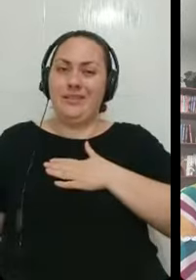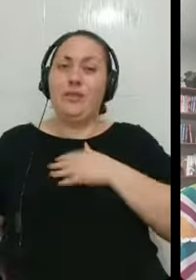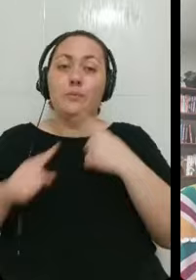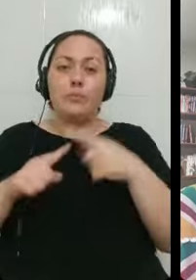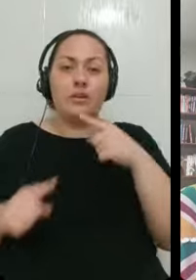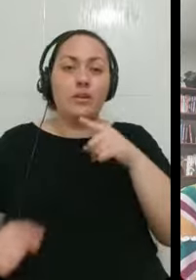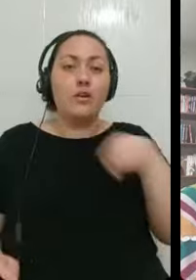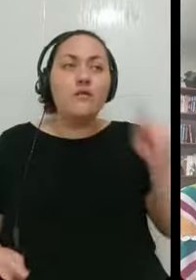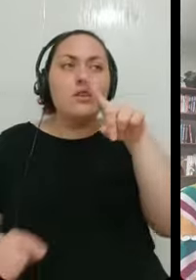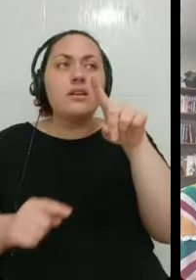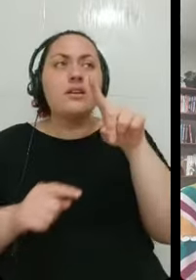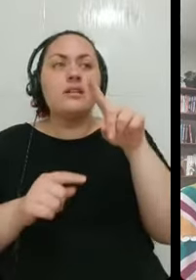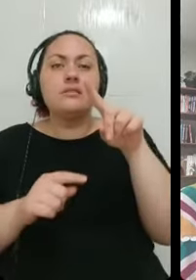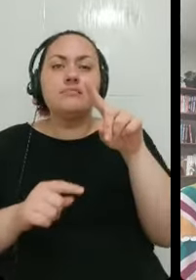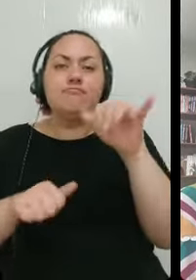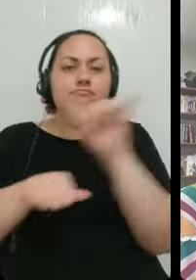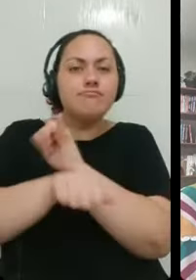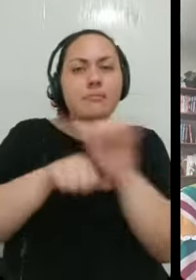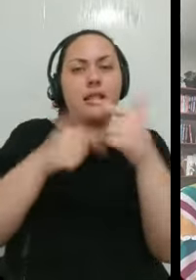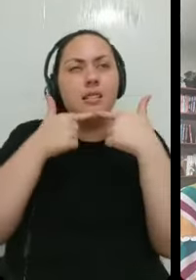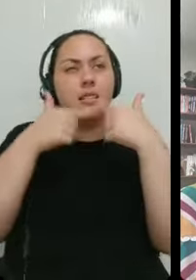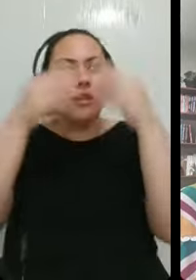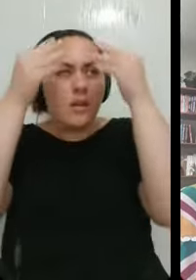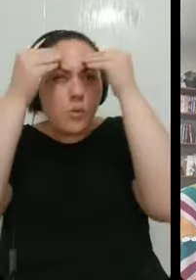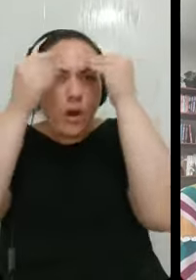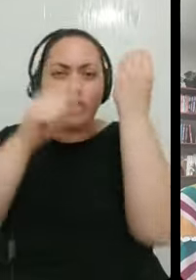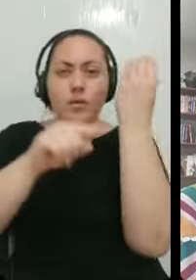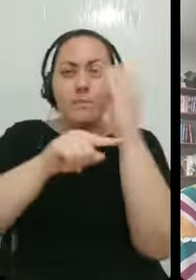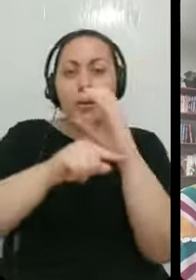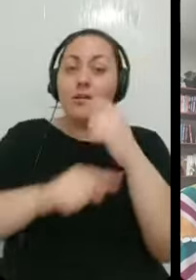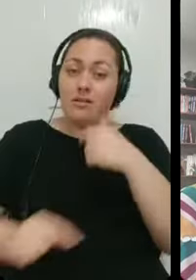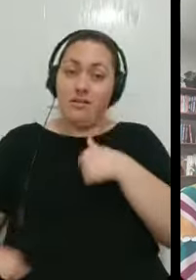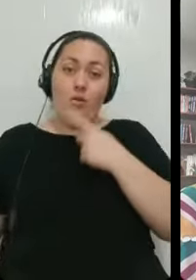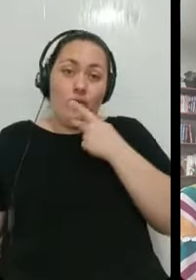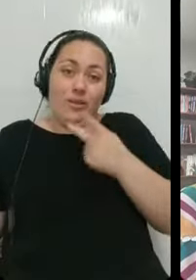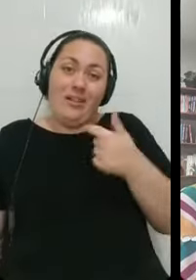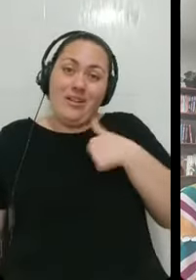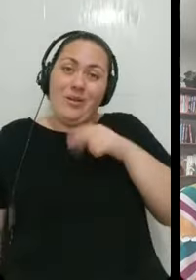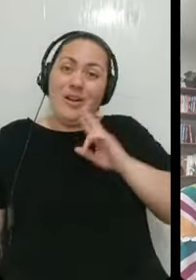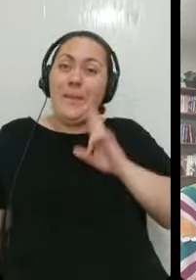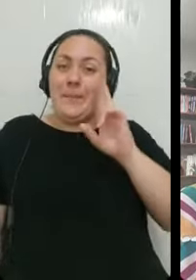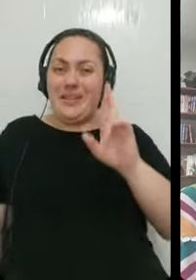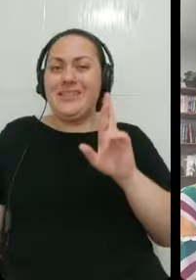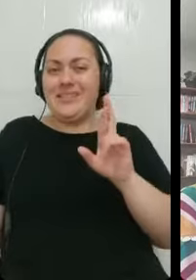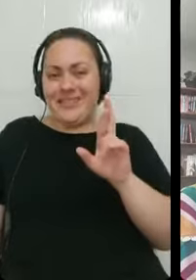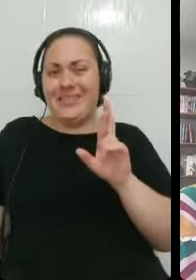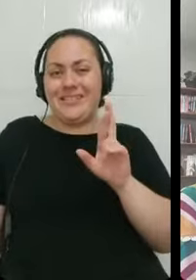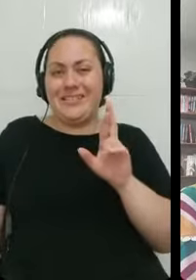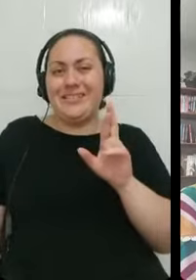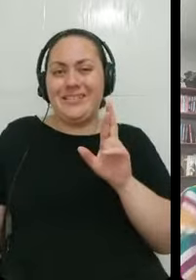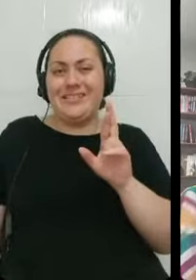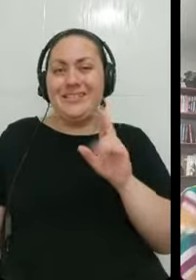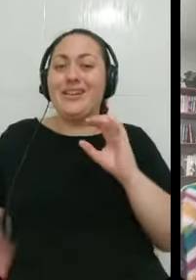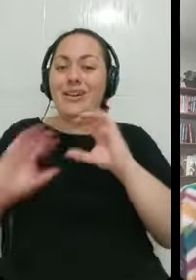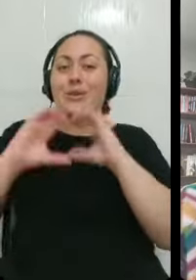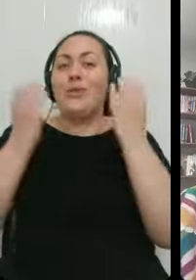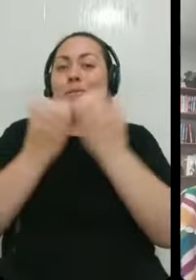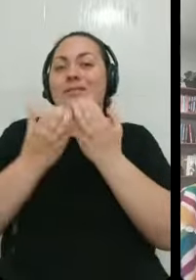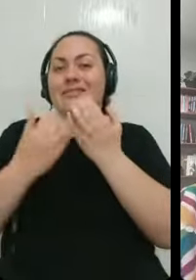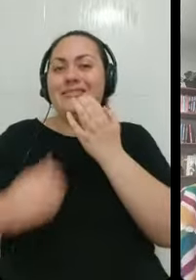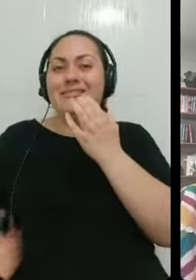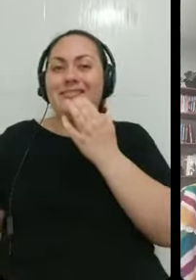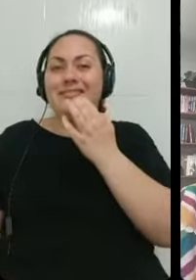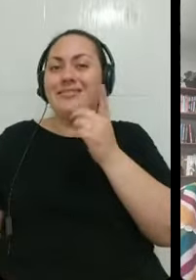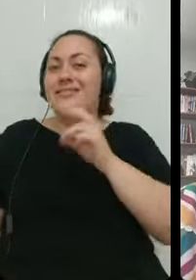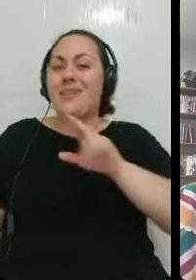falam comigo, né? E acho que e aí eu falo como representante, né, dessa comunidade não farmacêutica,